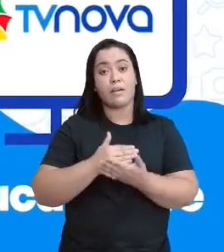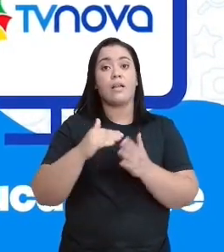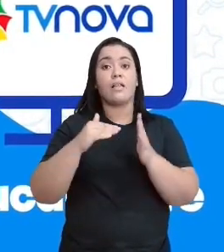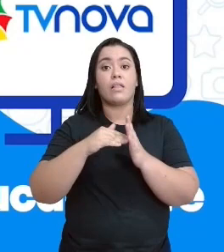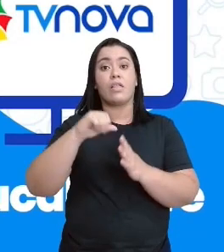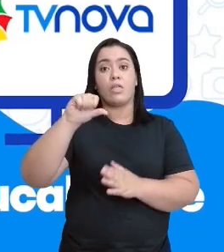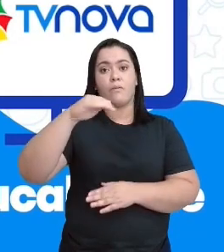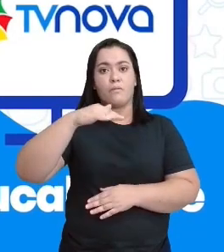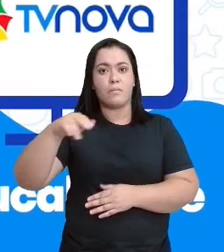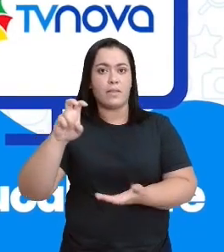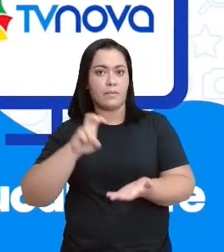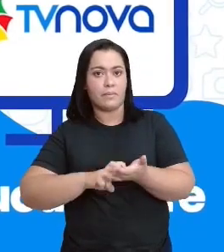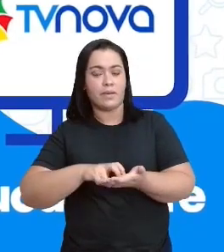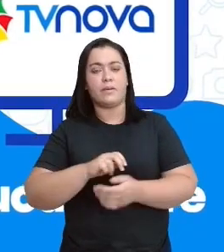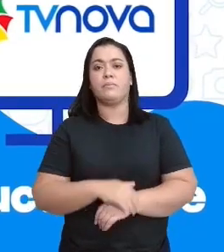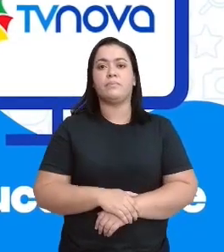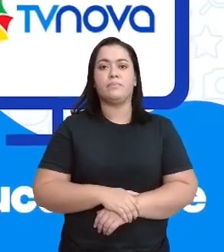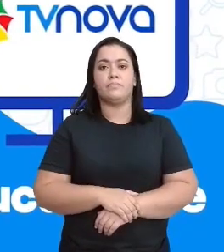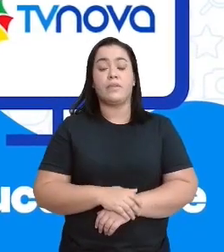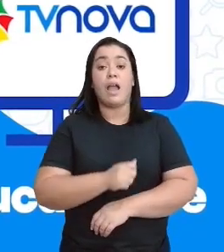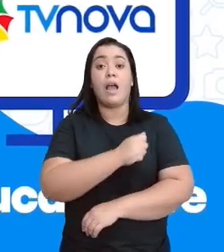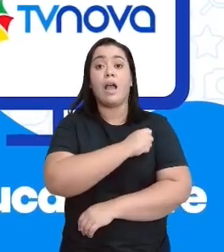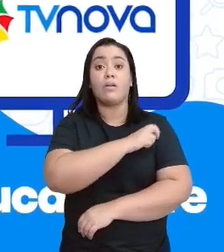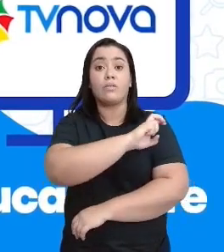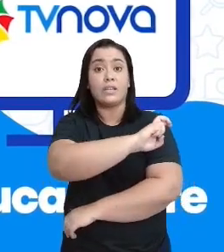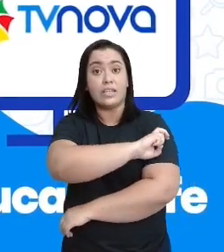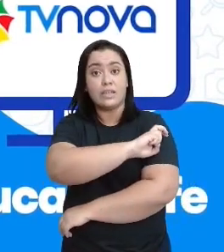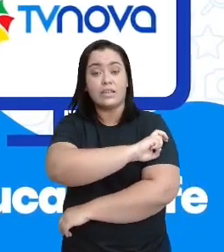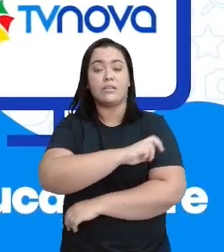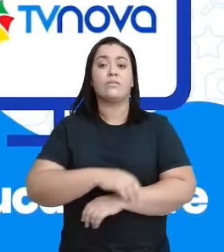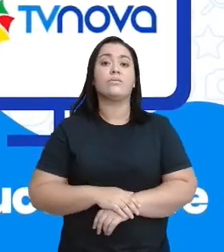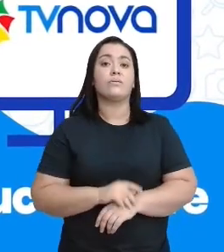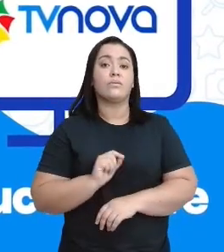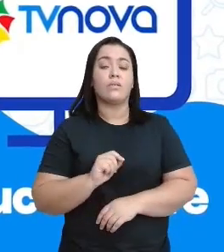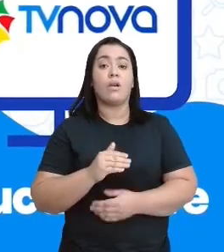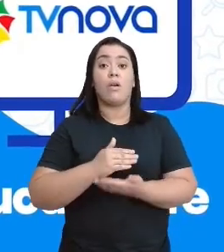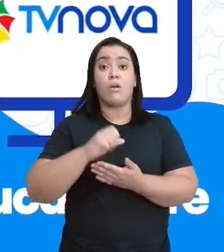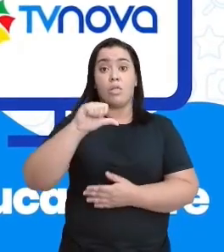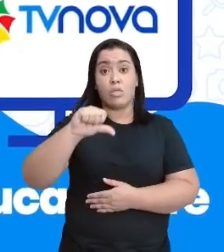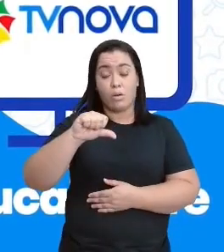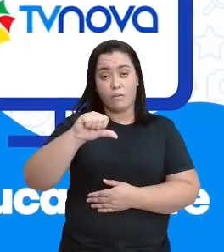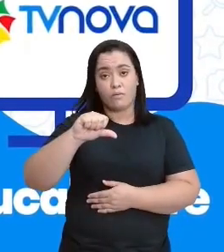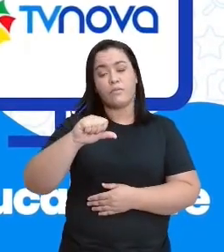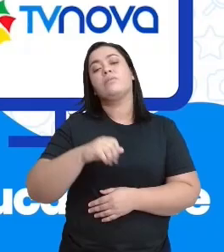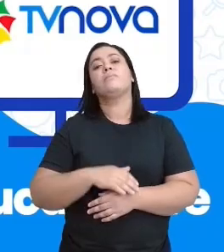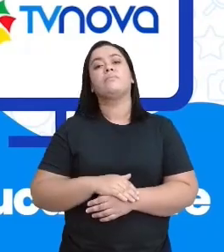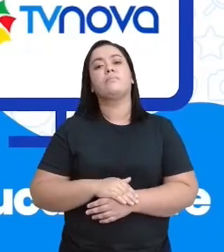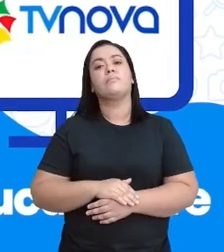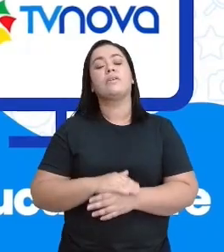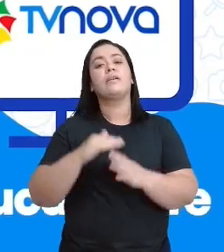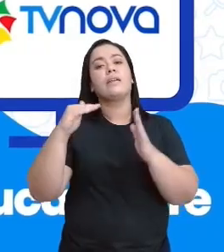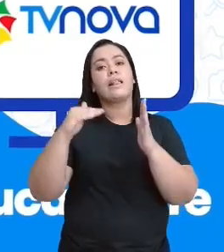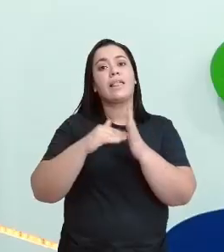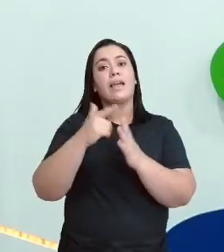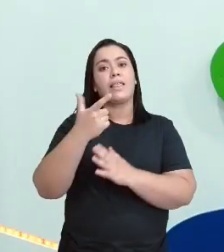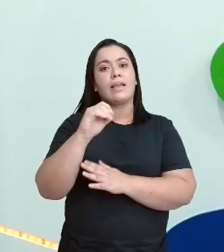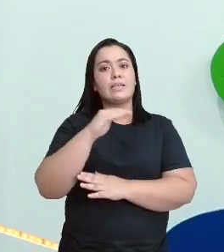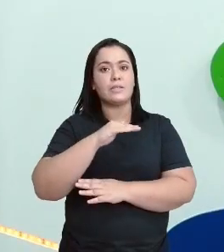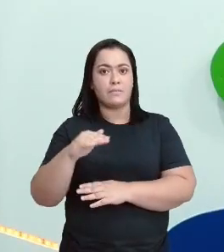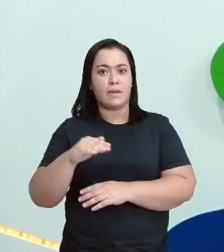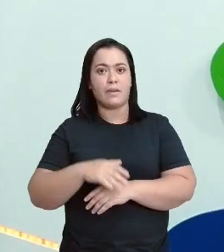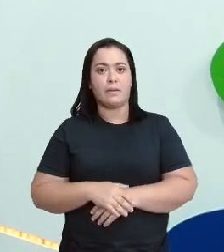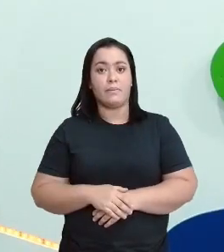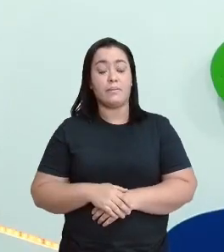da manhã. Para os estudantes do 5º ano, as aulas começam às 9 horas da manhã e seguem até às 10h30.